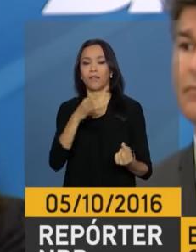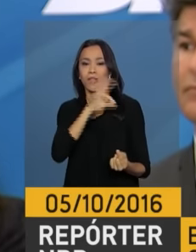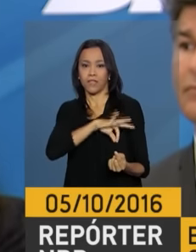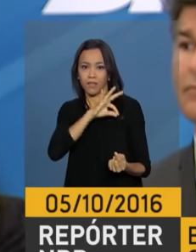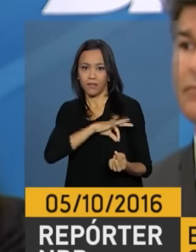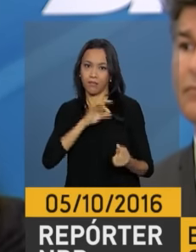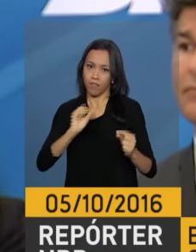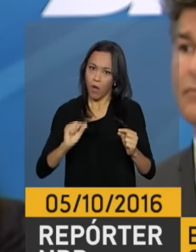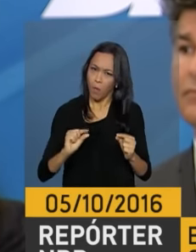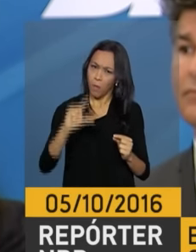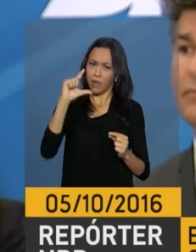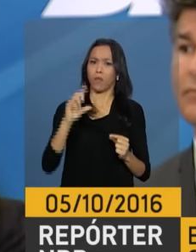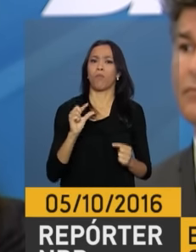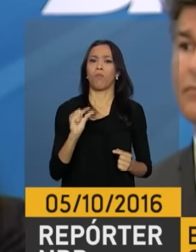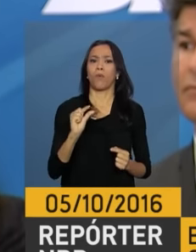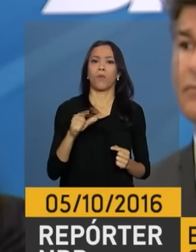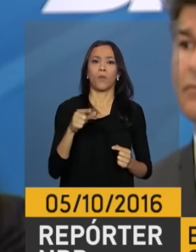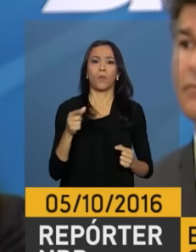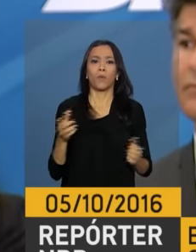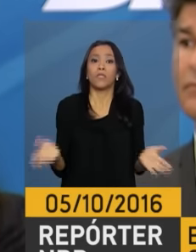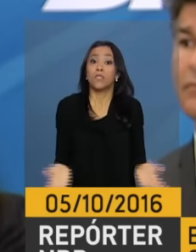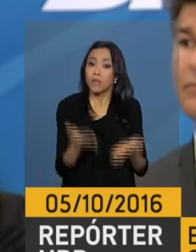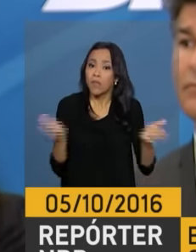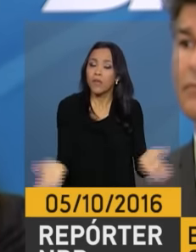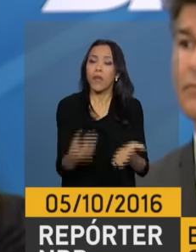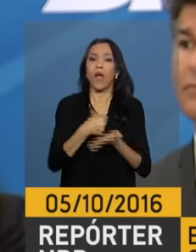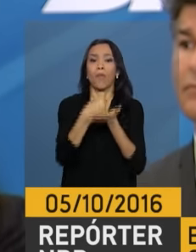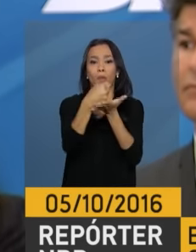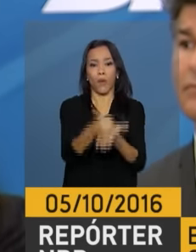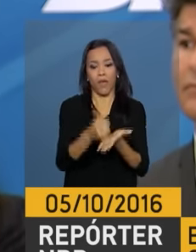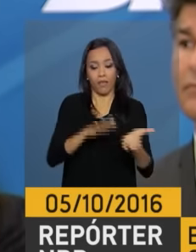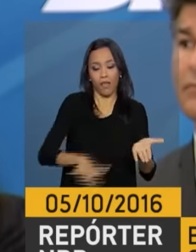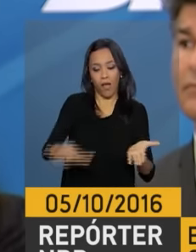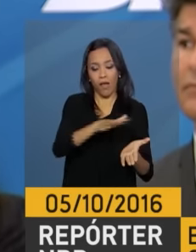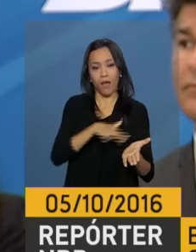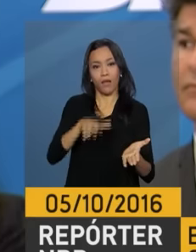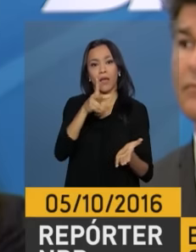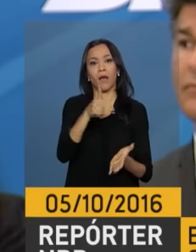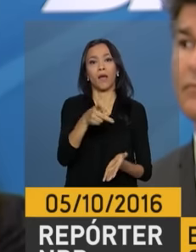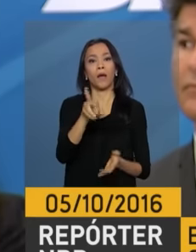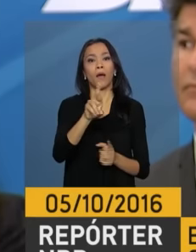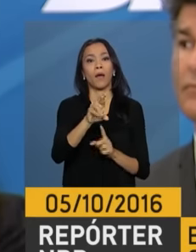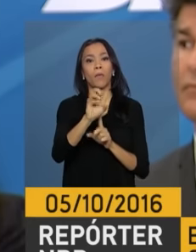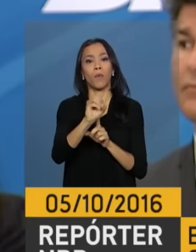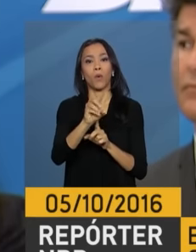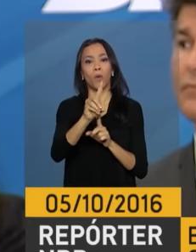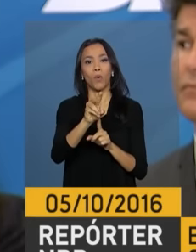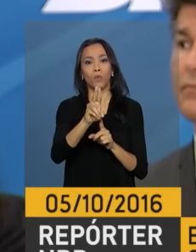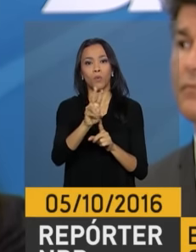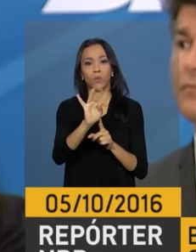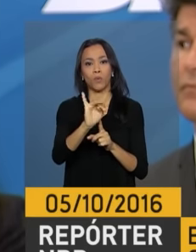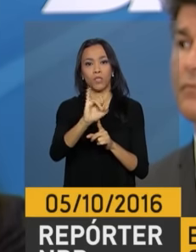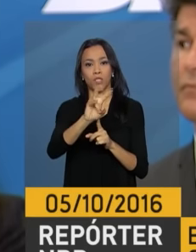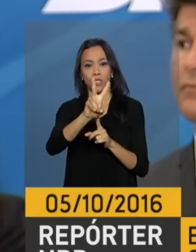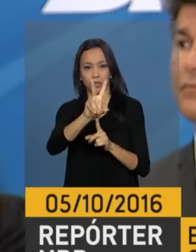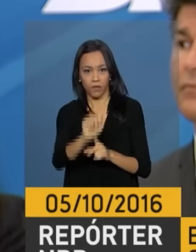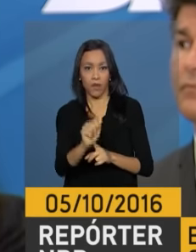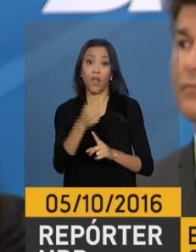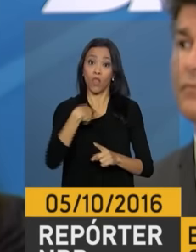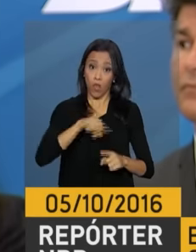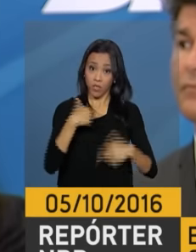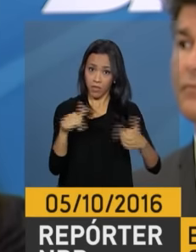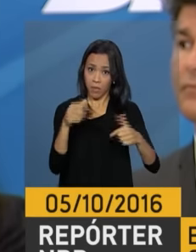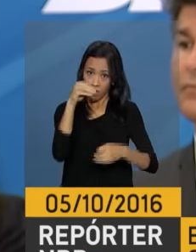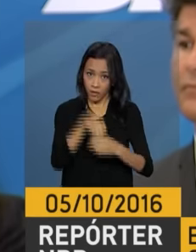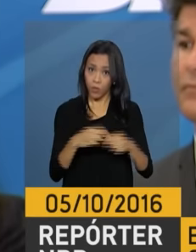dessas famílias como inclusão produtiva. São programas que nós estamos trabalhando dentro do Ministério para anunciá-los também